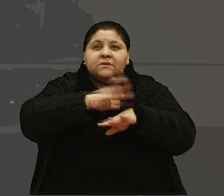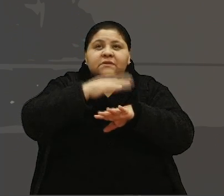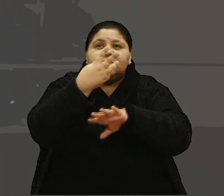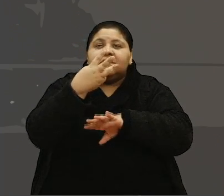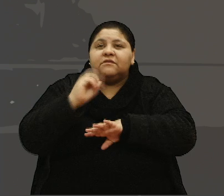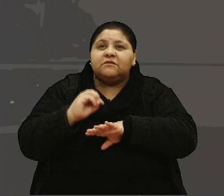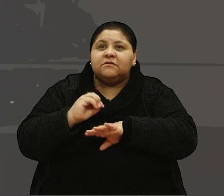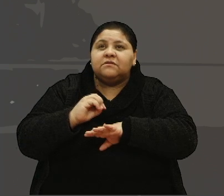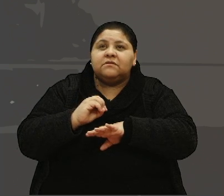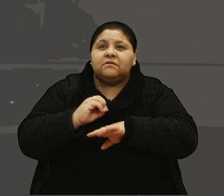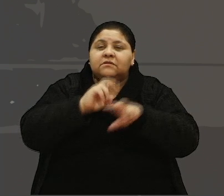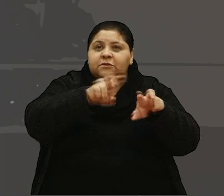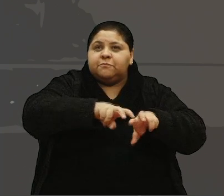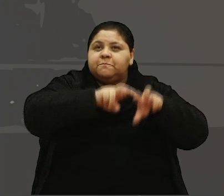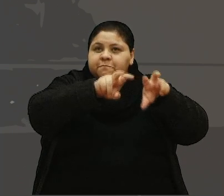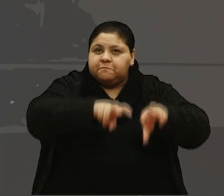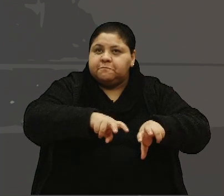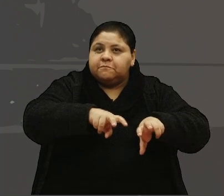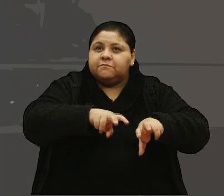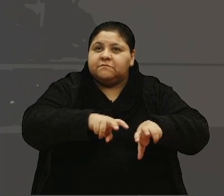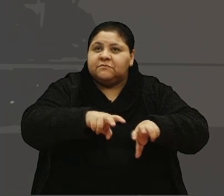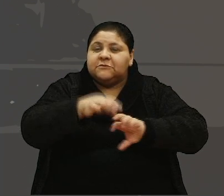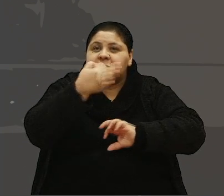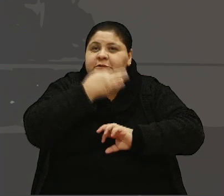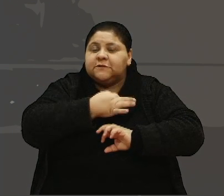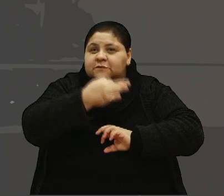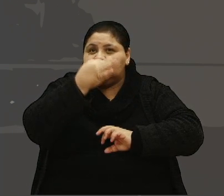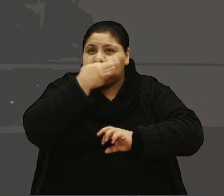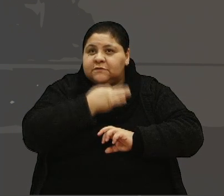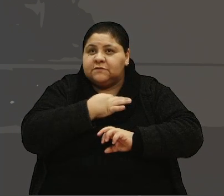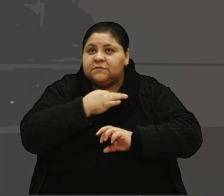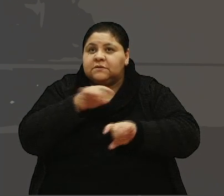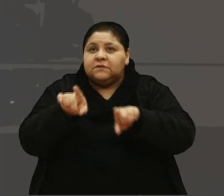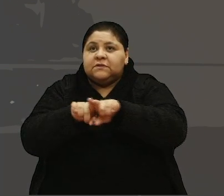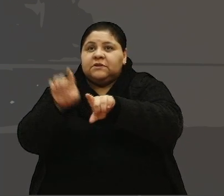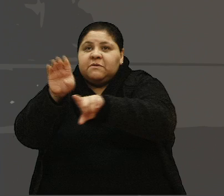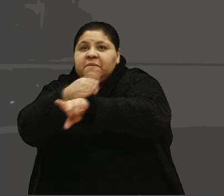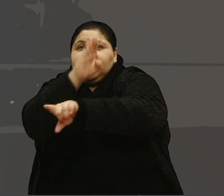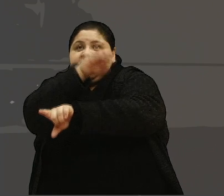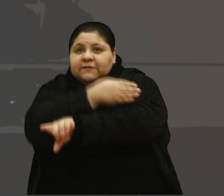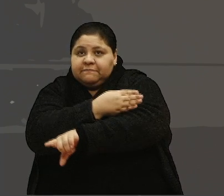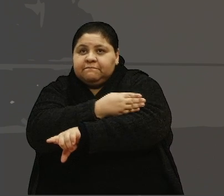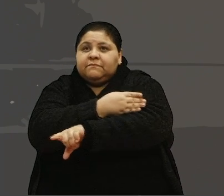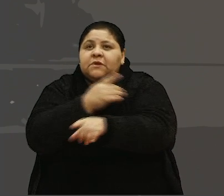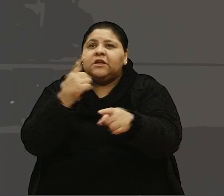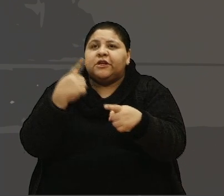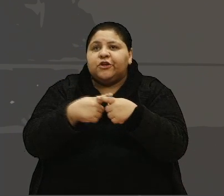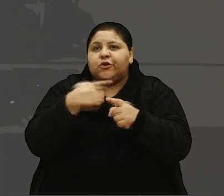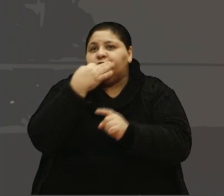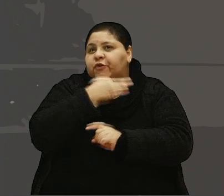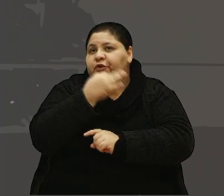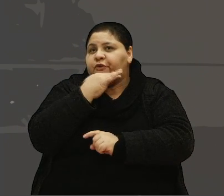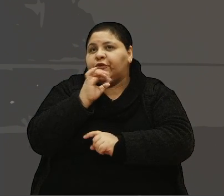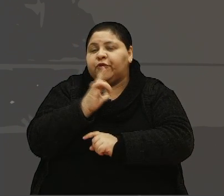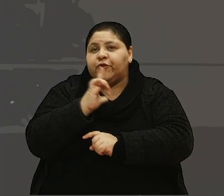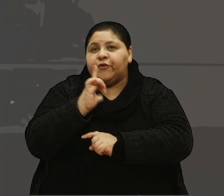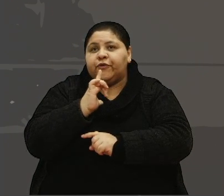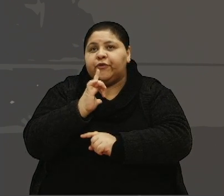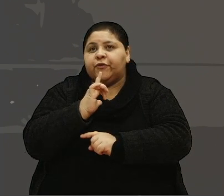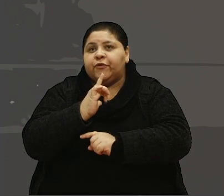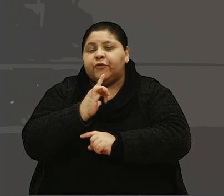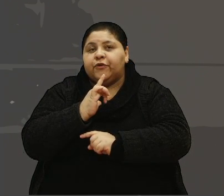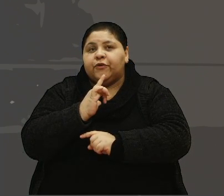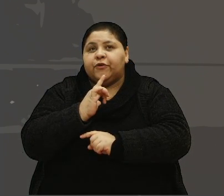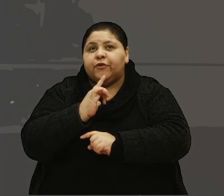30 agroindústrias lá, de Caxias do Sul e da Serra também. Até porque Caxias do Sul tem uma população